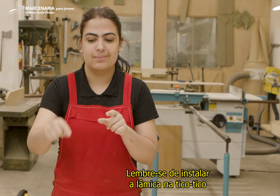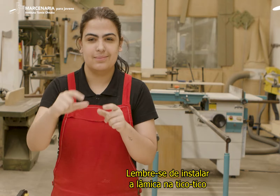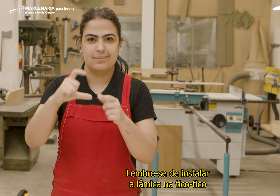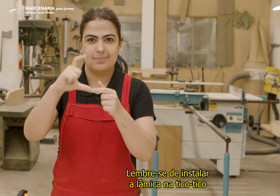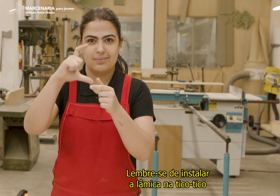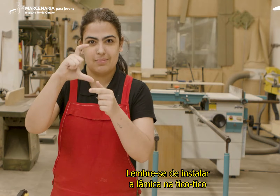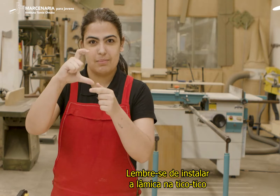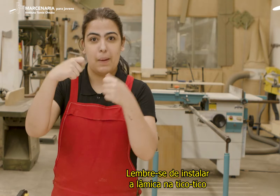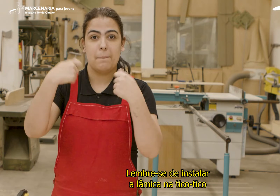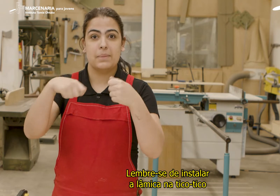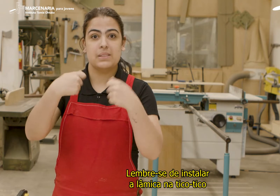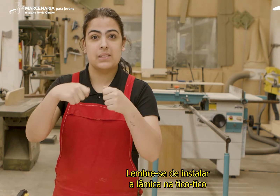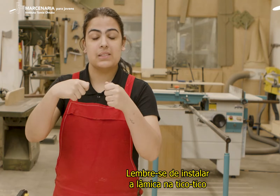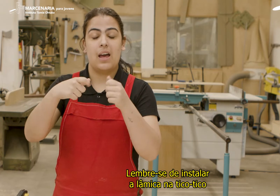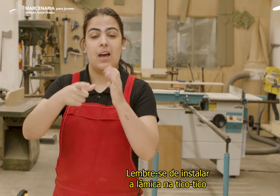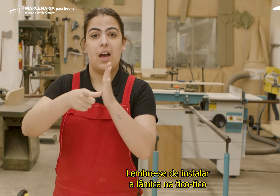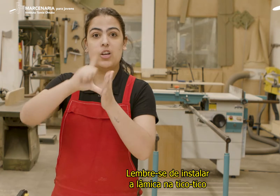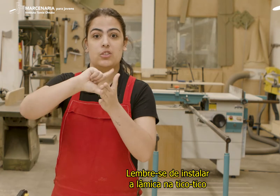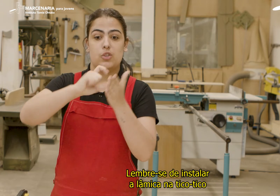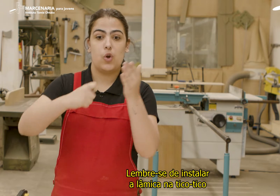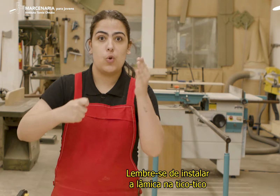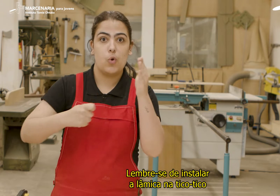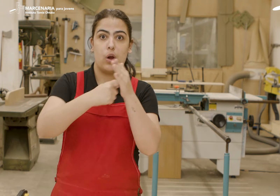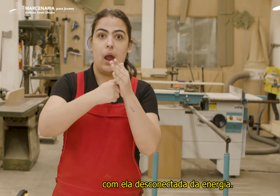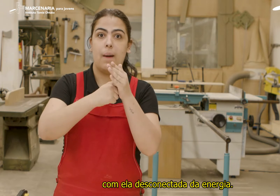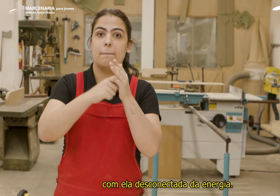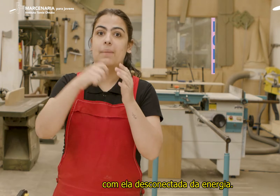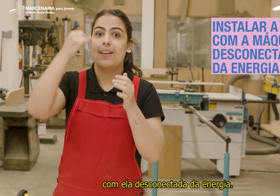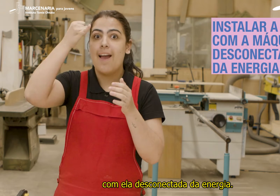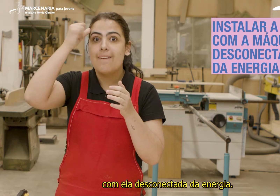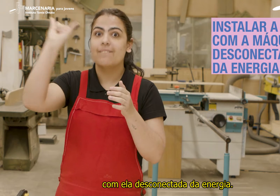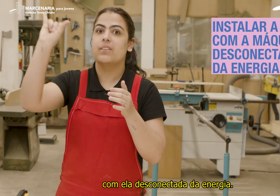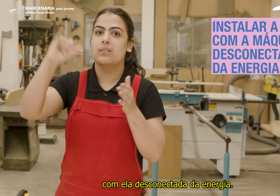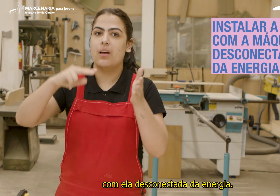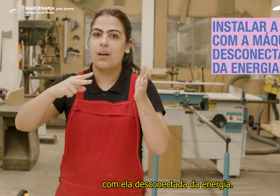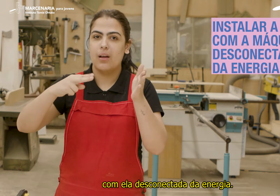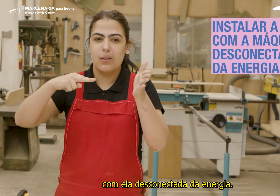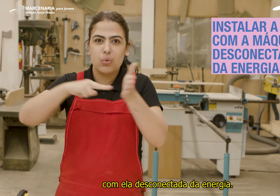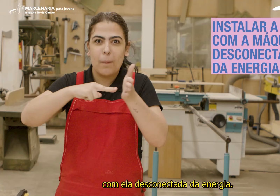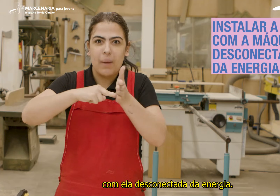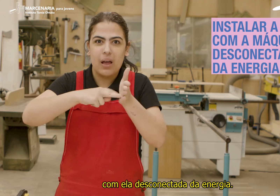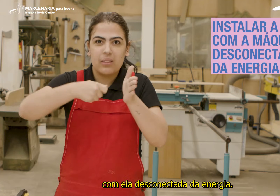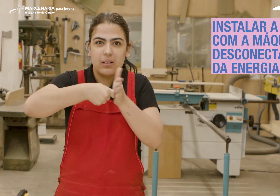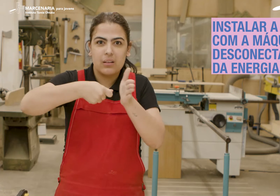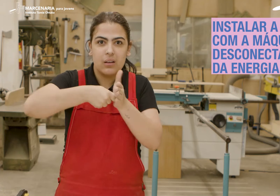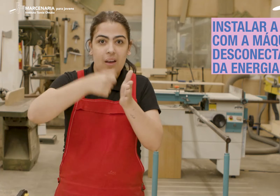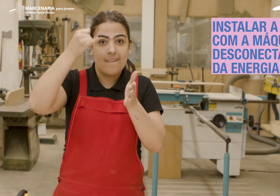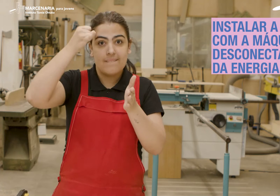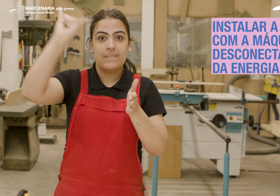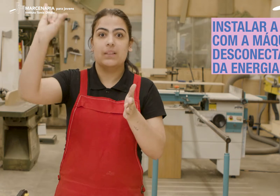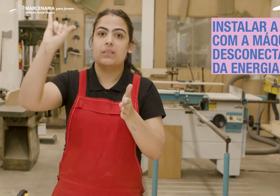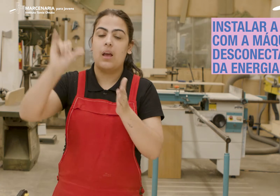Lembre-se de instalar a lâmina no tico-tico com ele desconectado da energia.